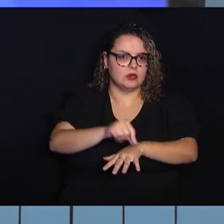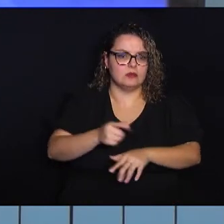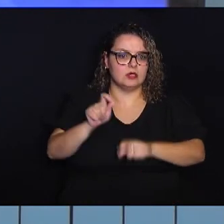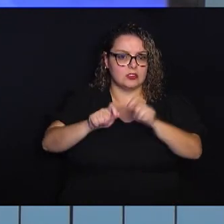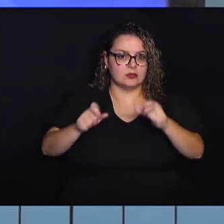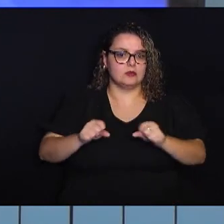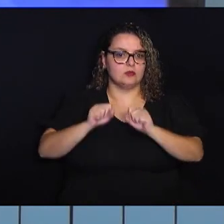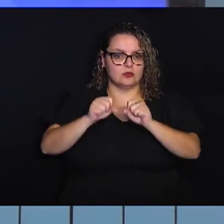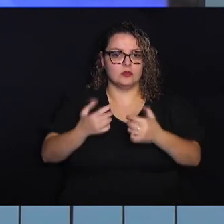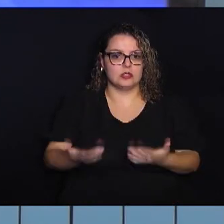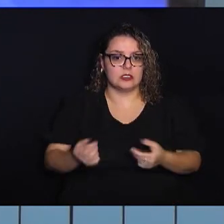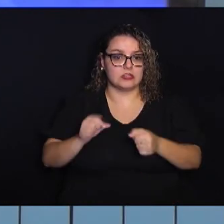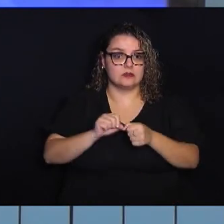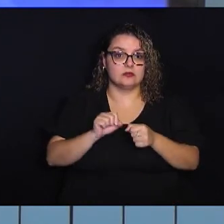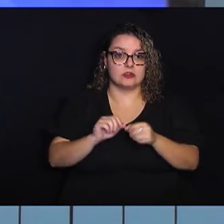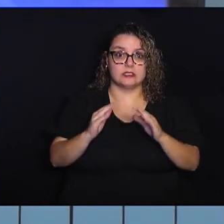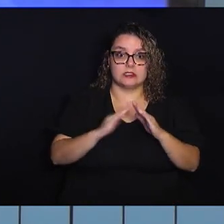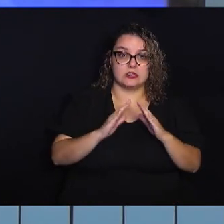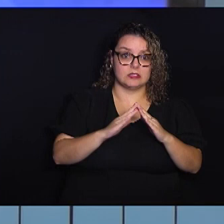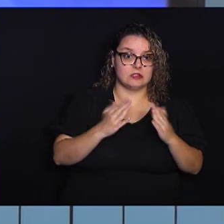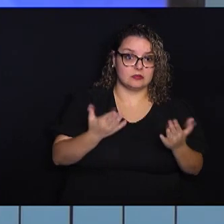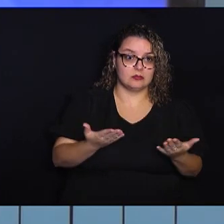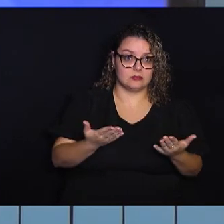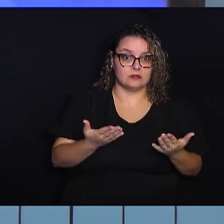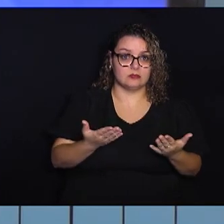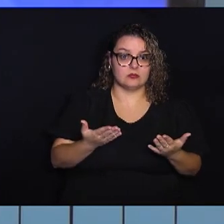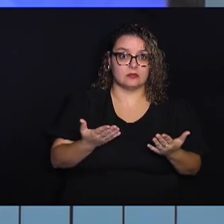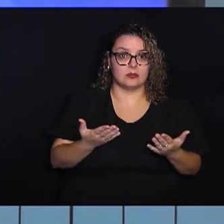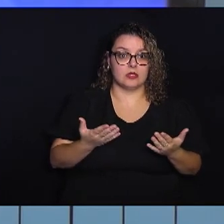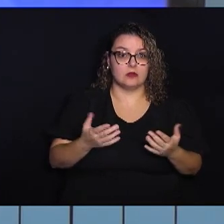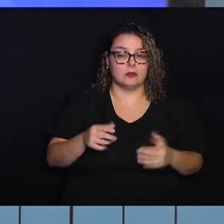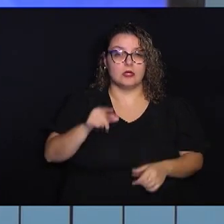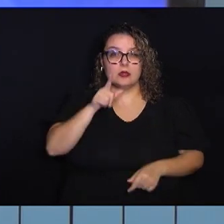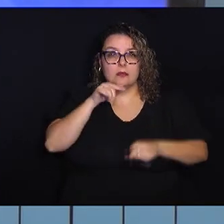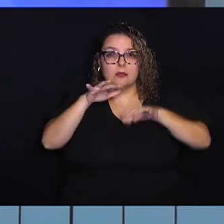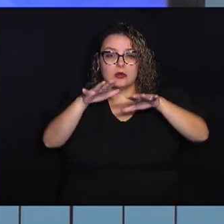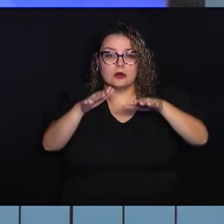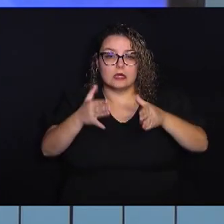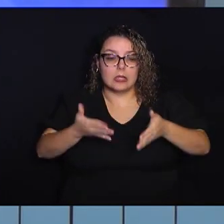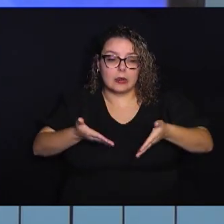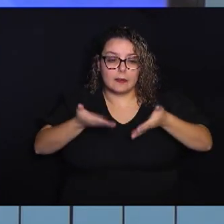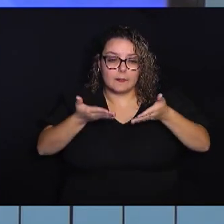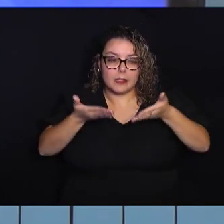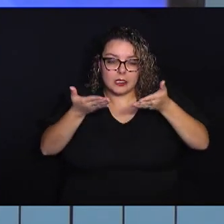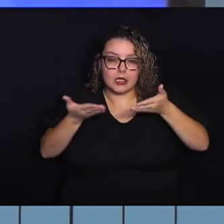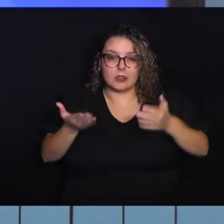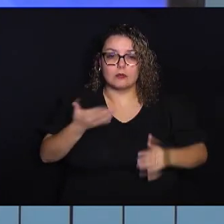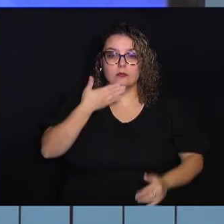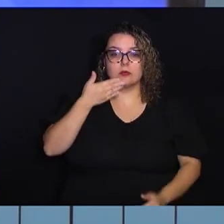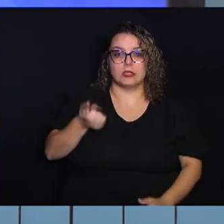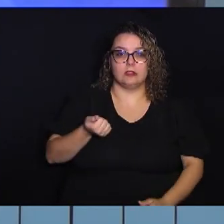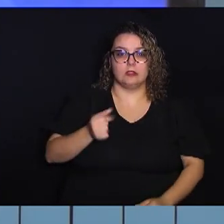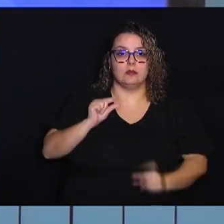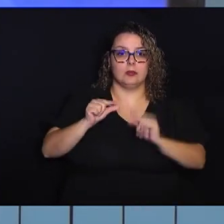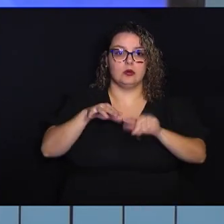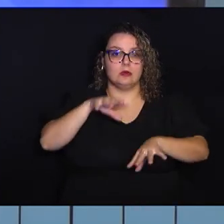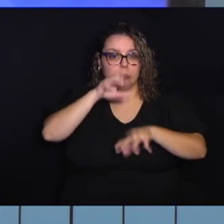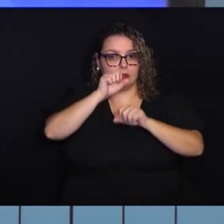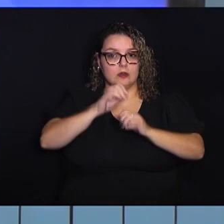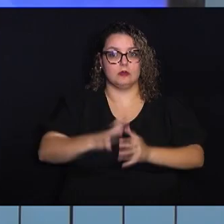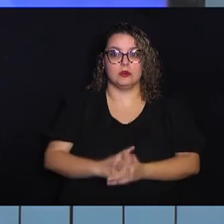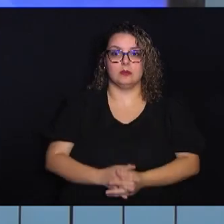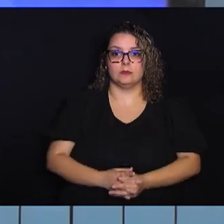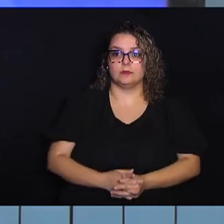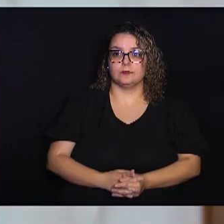pessoas pudessem fazer em casa para deixar essa umidade um pouquinho mais elevada, melhorar um pouco mais a respiração?